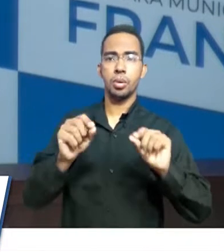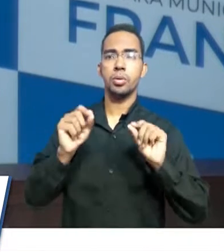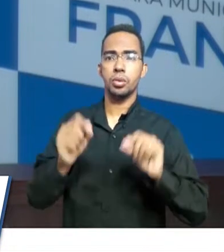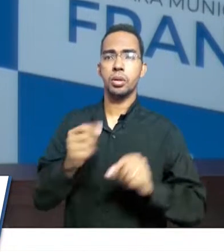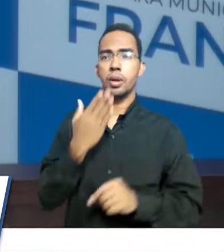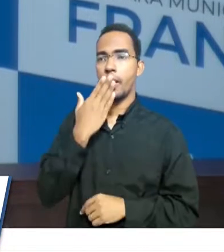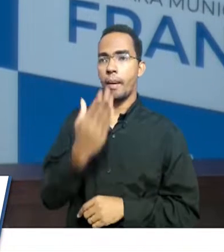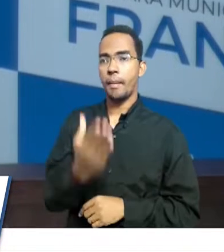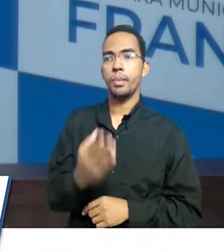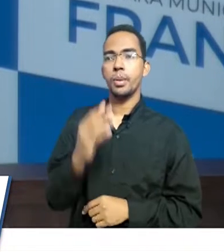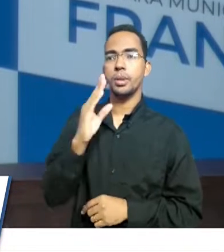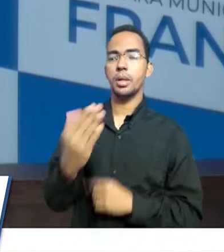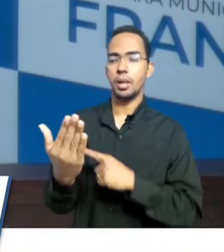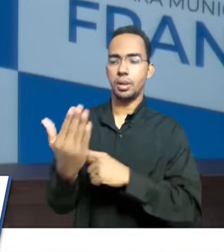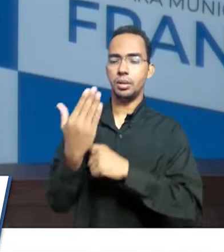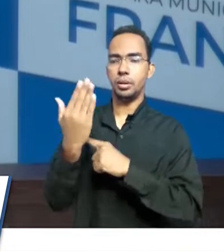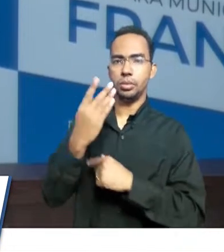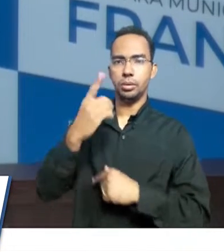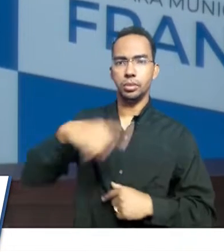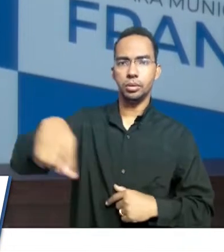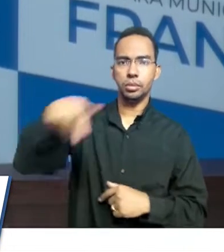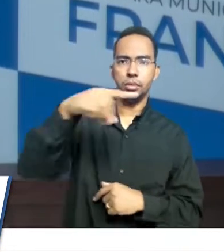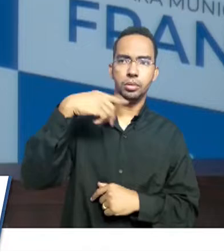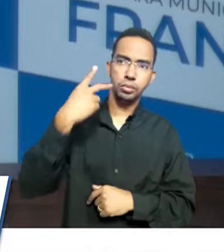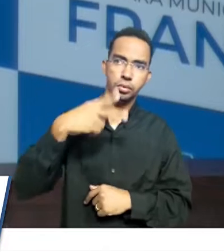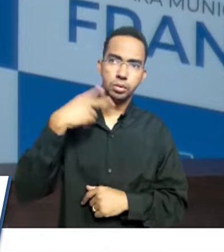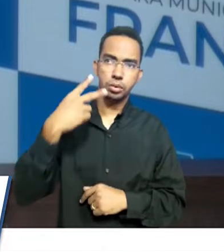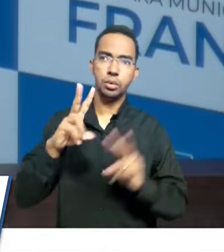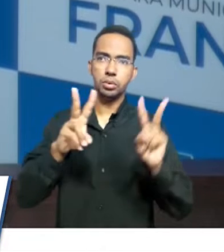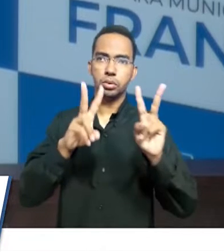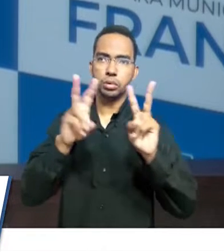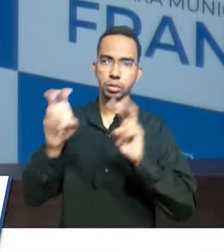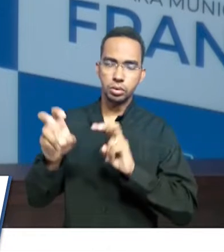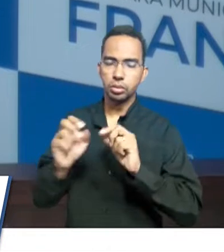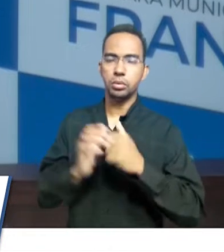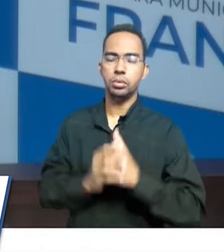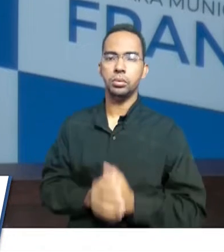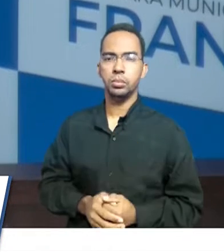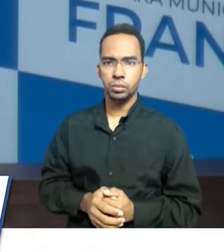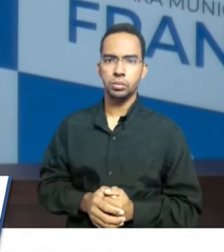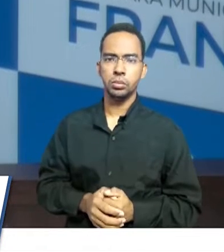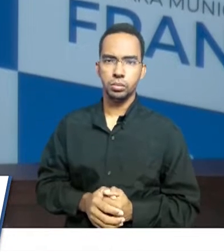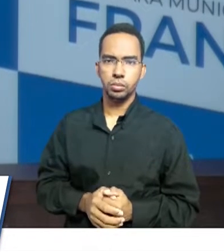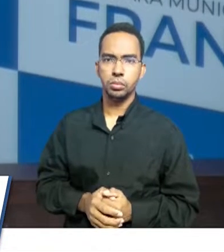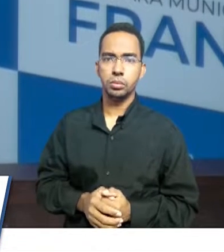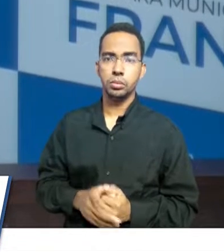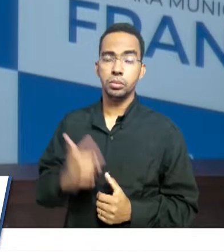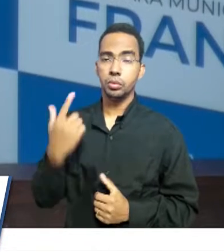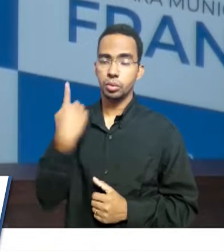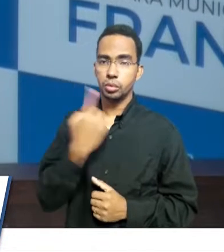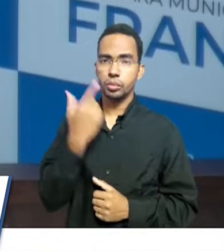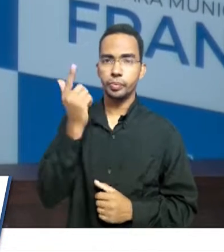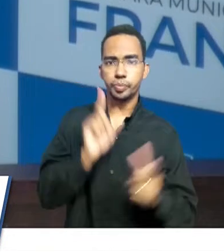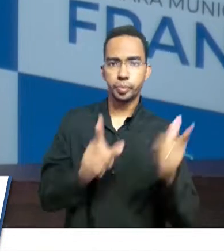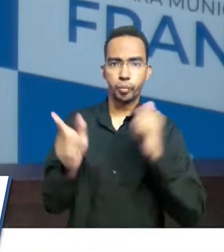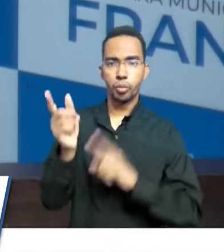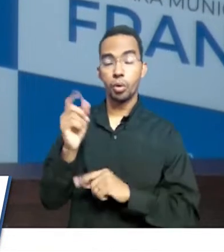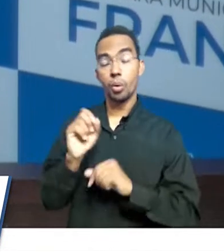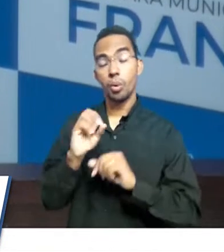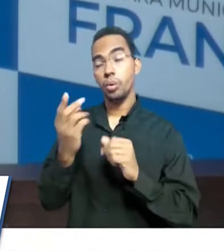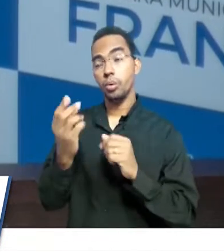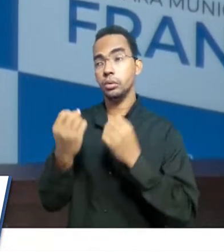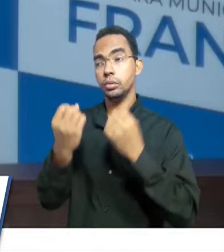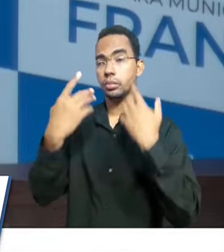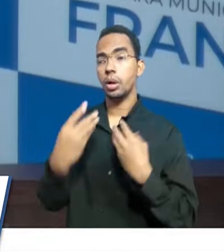de vocês no tocante a gente conseguir ou me dar uma luz como que eu faço para